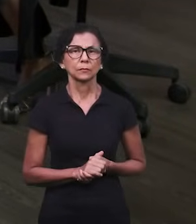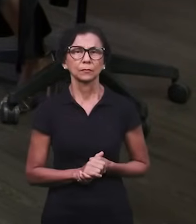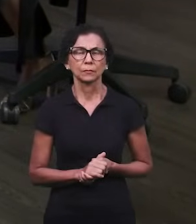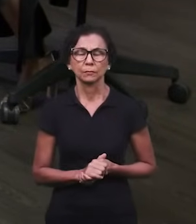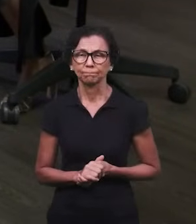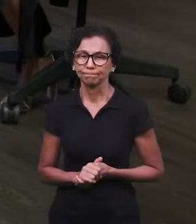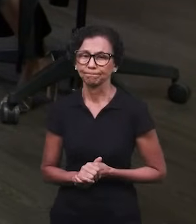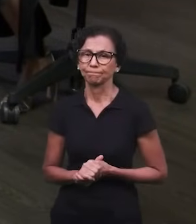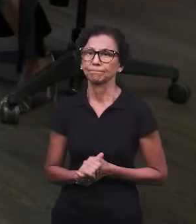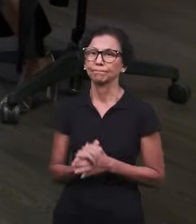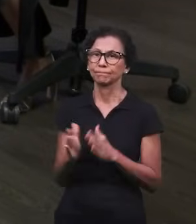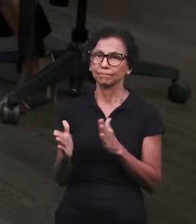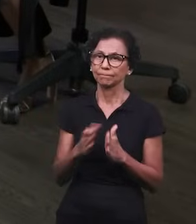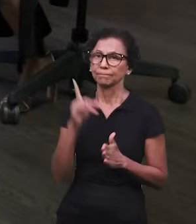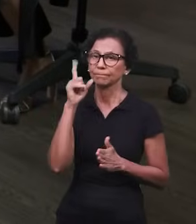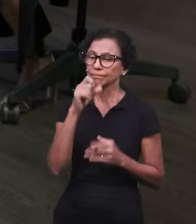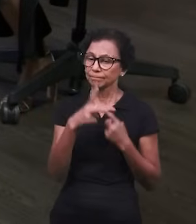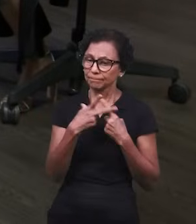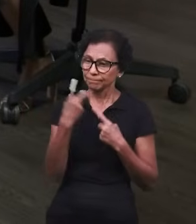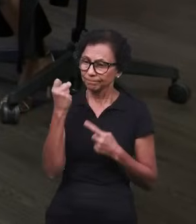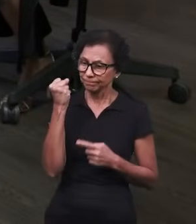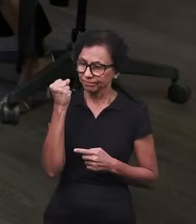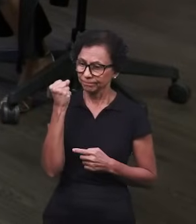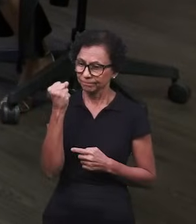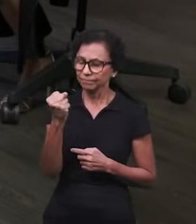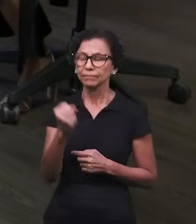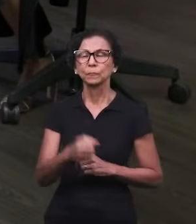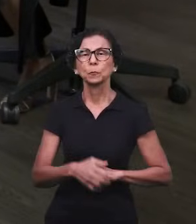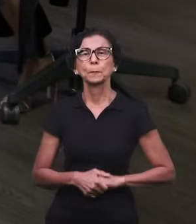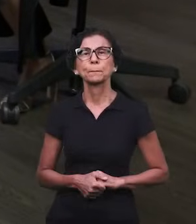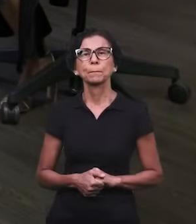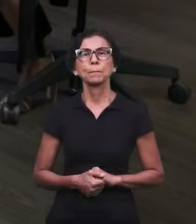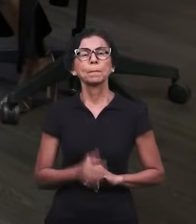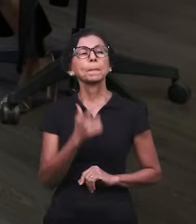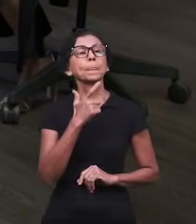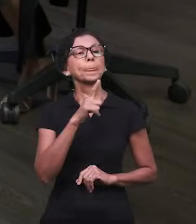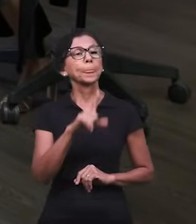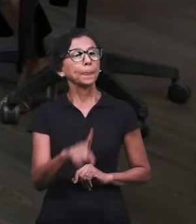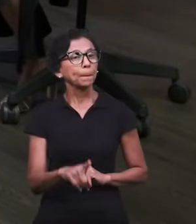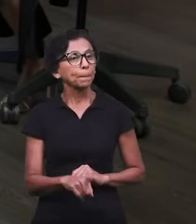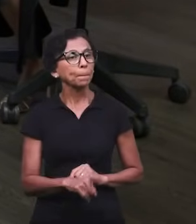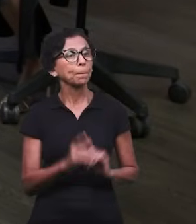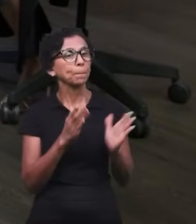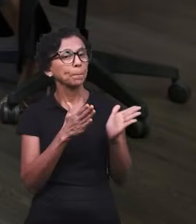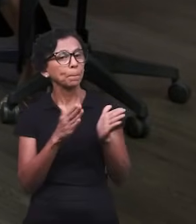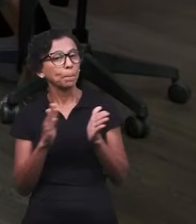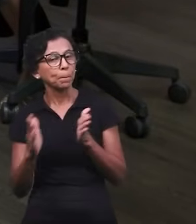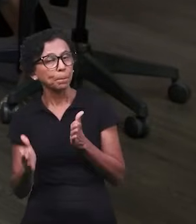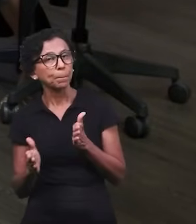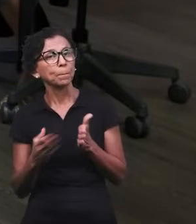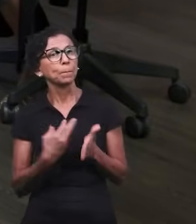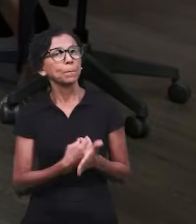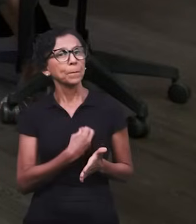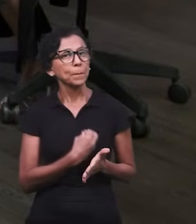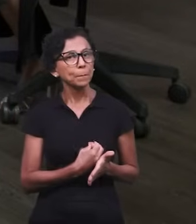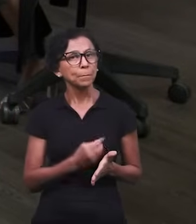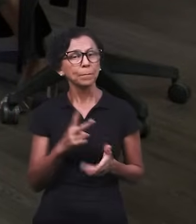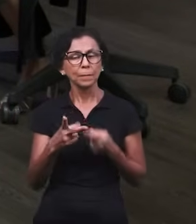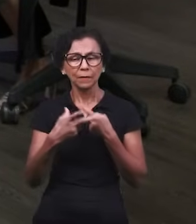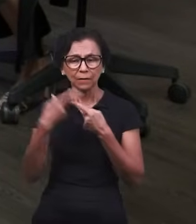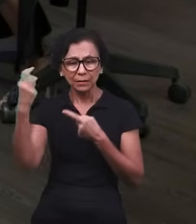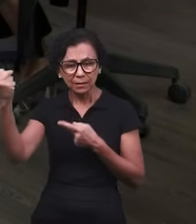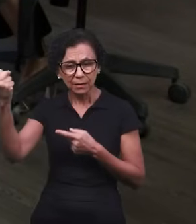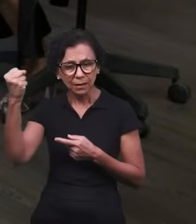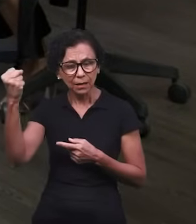simplesmente vencer essa etapa da vida, como as outras etapas que você colocou, Adriano, é ser uma bênção nas mãos do Senhor nessa etapa